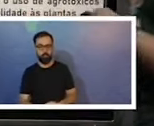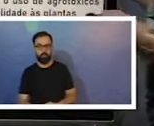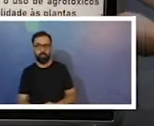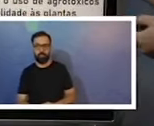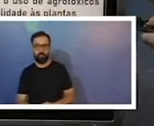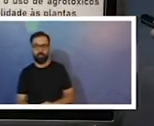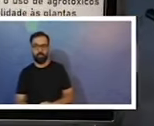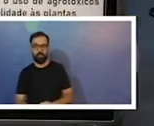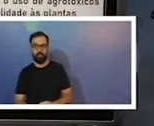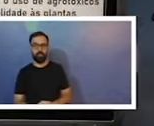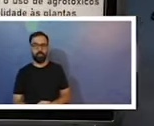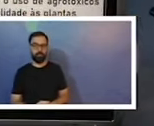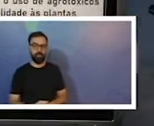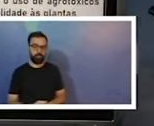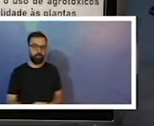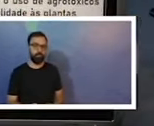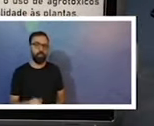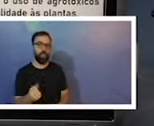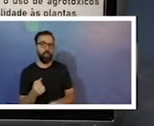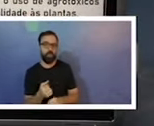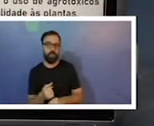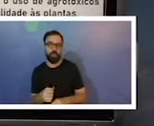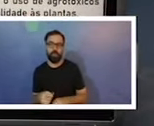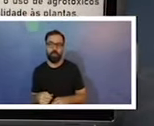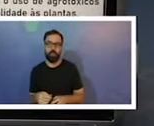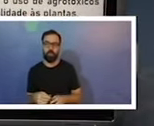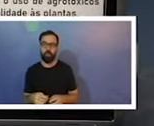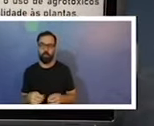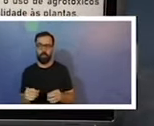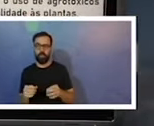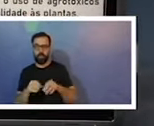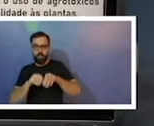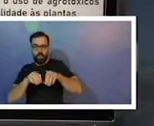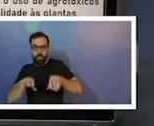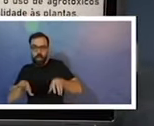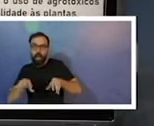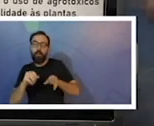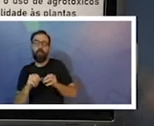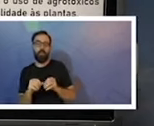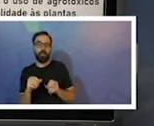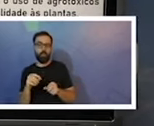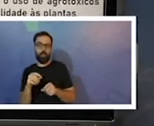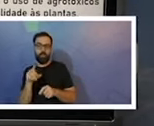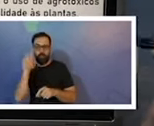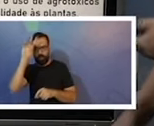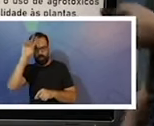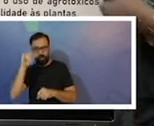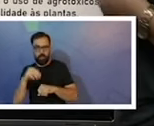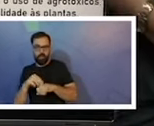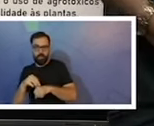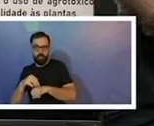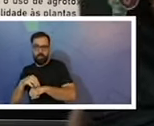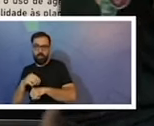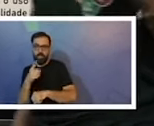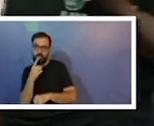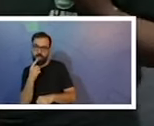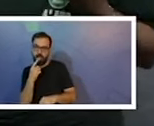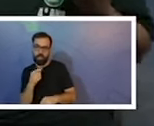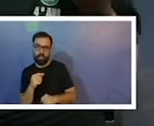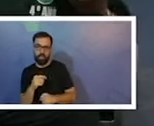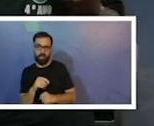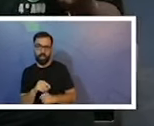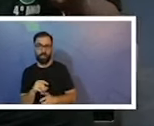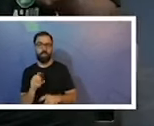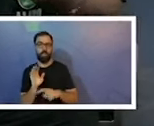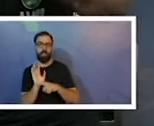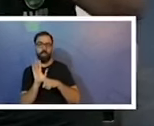reler. As joaninhas produzidas em Belo Horizonte se tornam aliadas de agricultores. Olha a